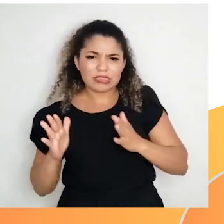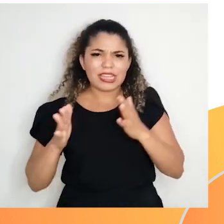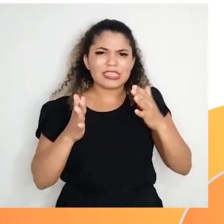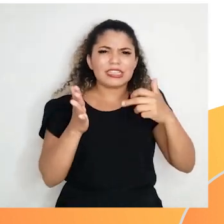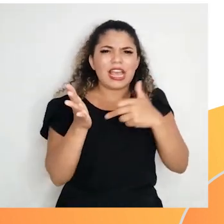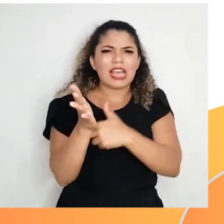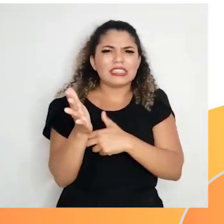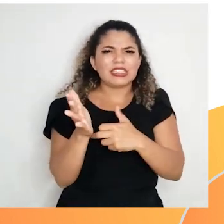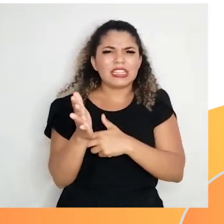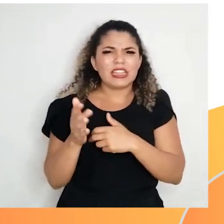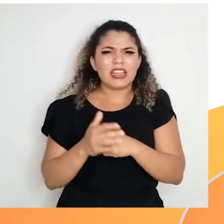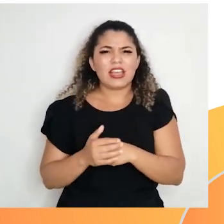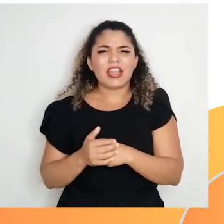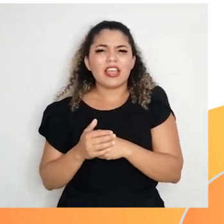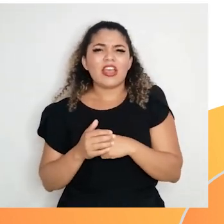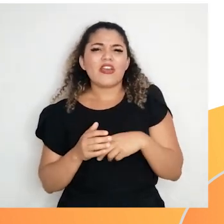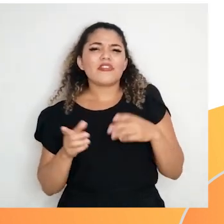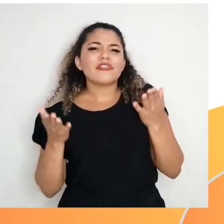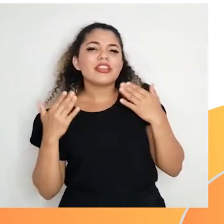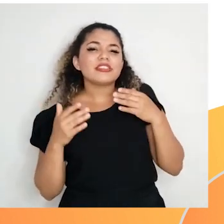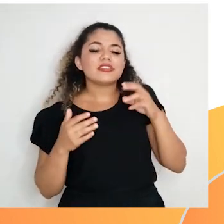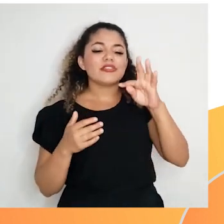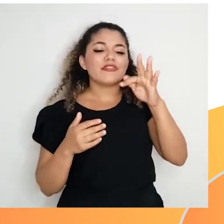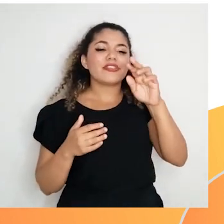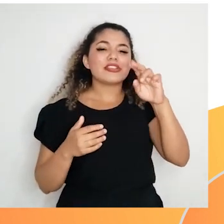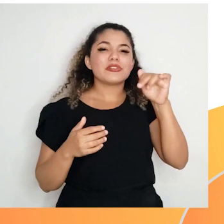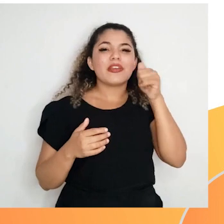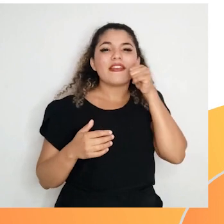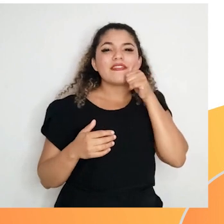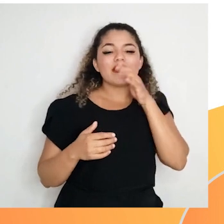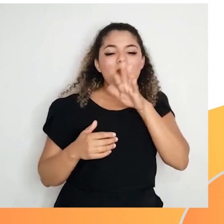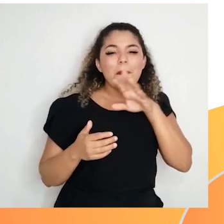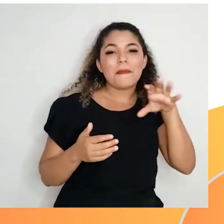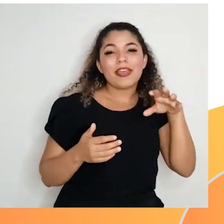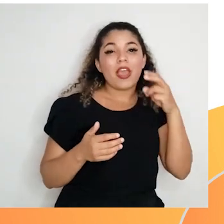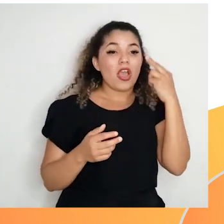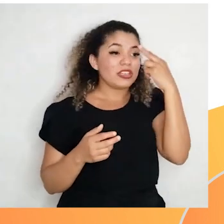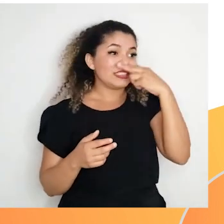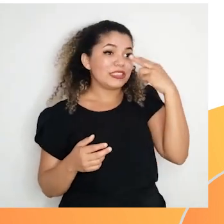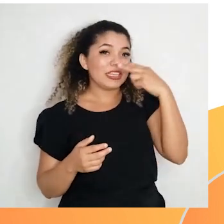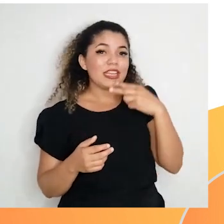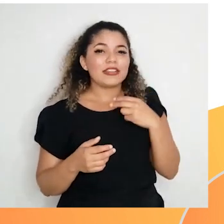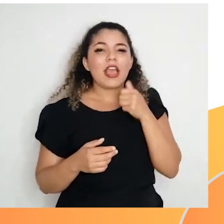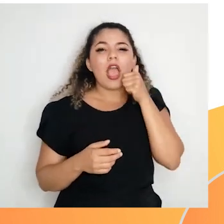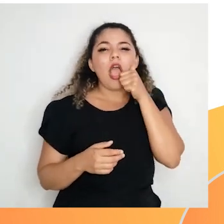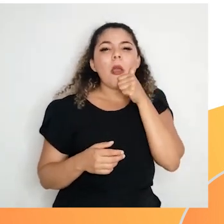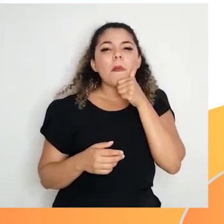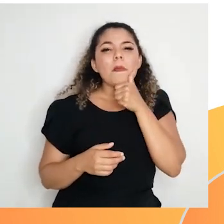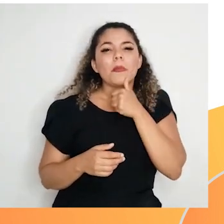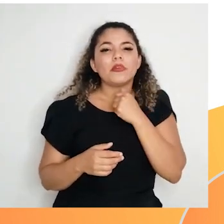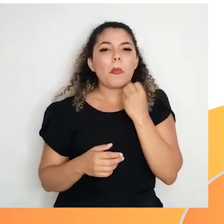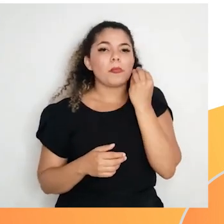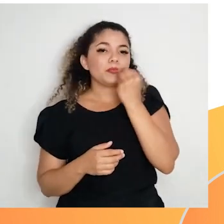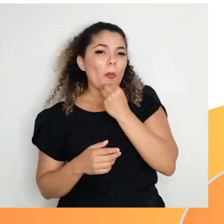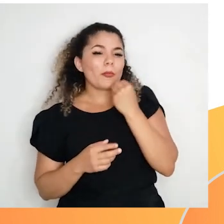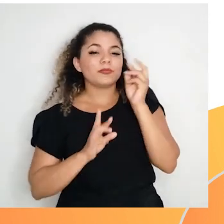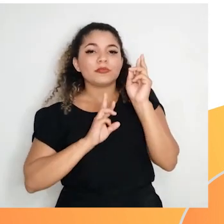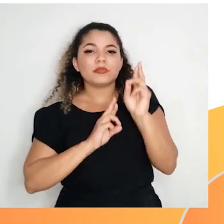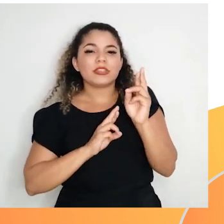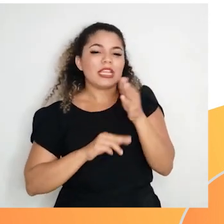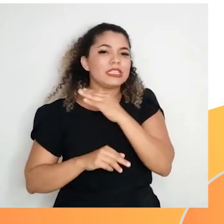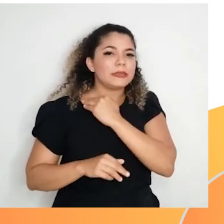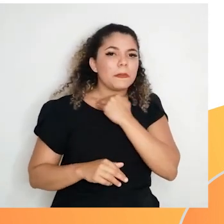sangue, frescura de manhãs em olhos de crianças, mulheres mastigando as